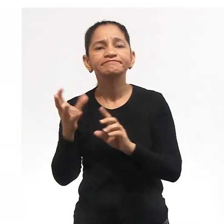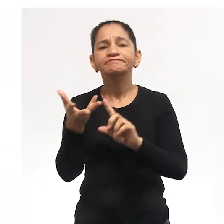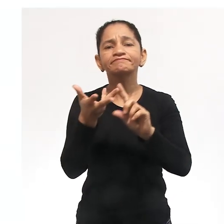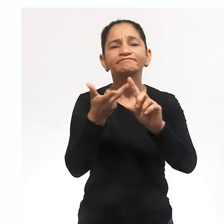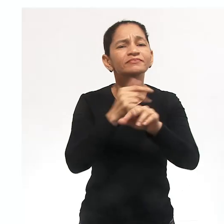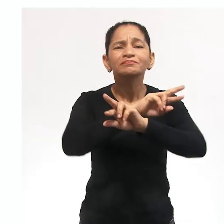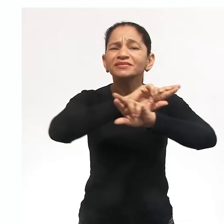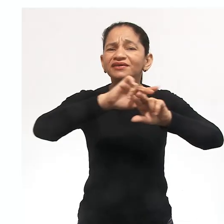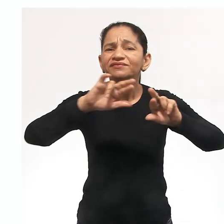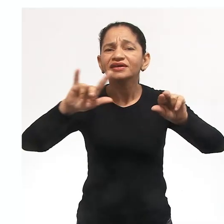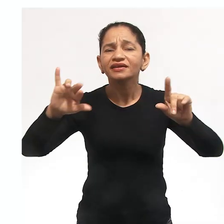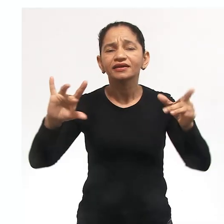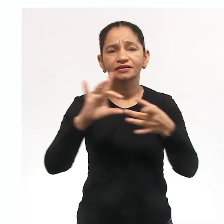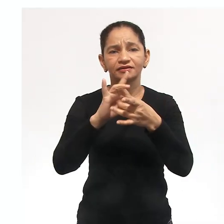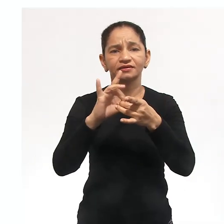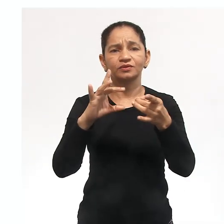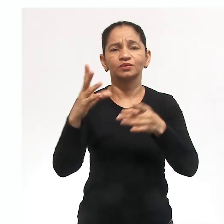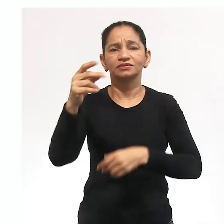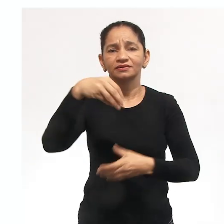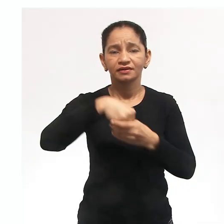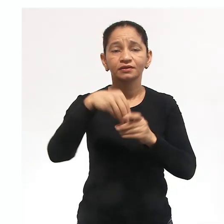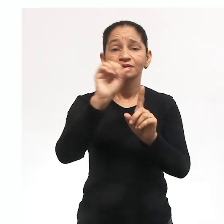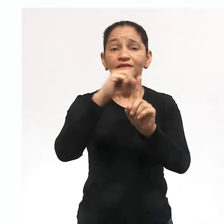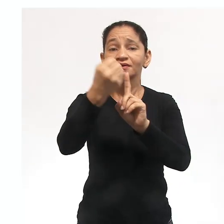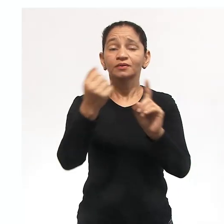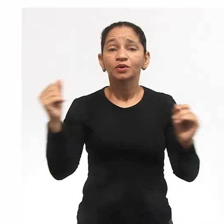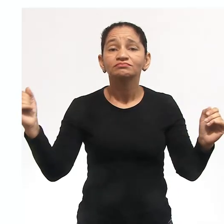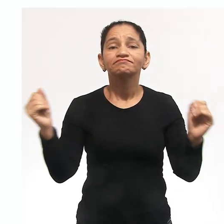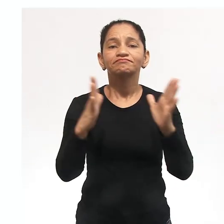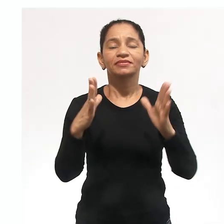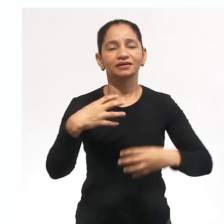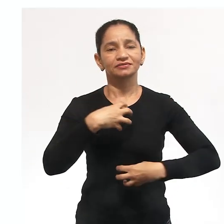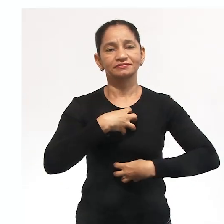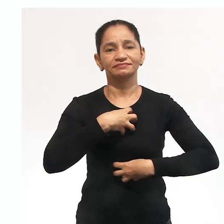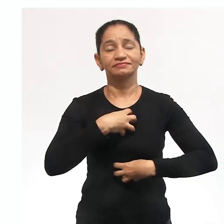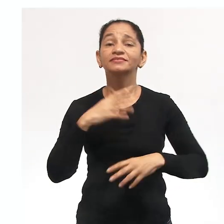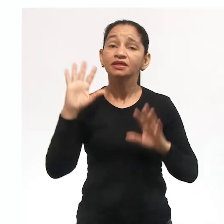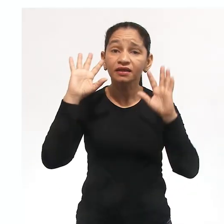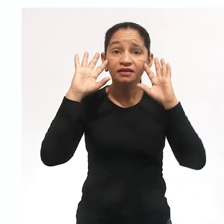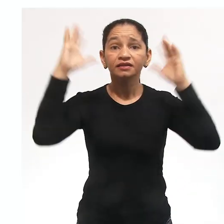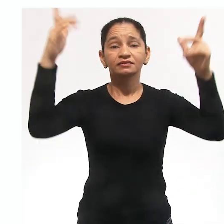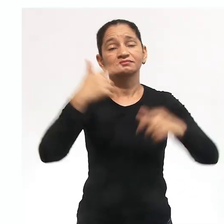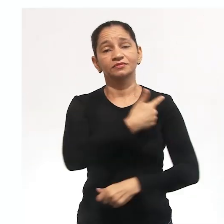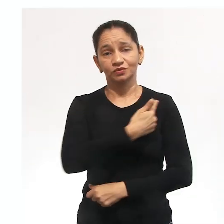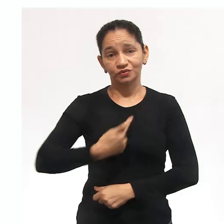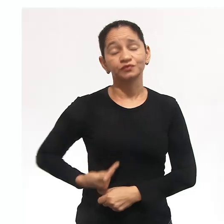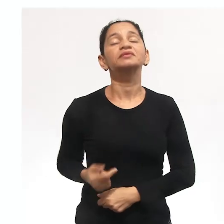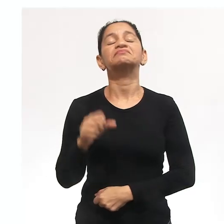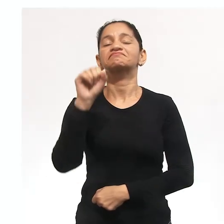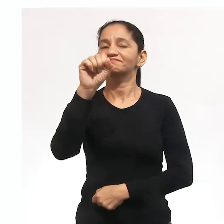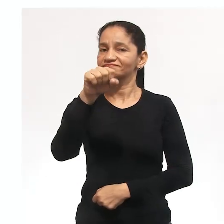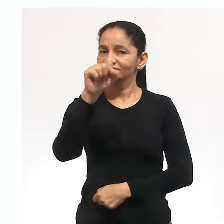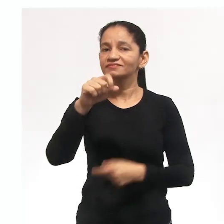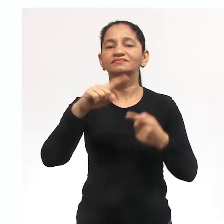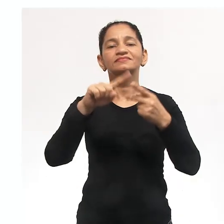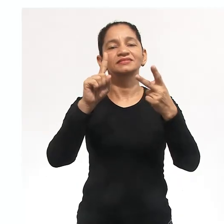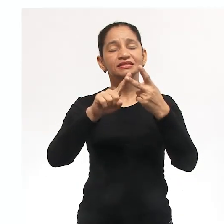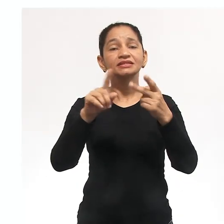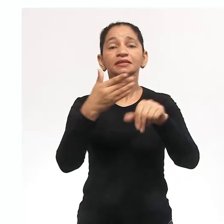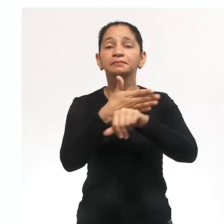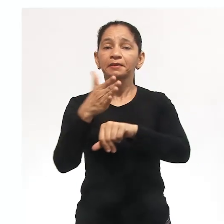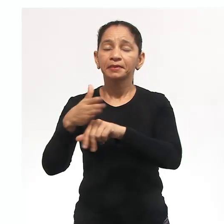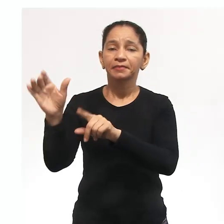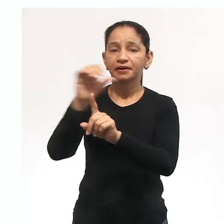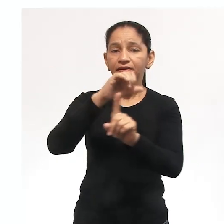social. Pesquisas científicas, elas podem impactar diretamente as decisões governamentais e